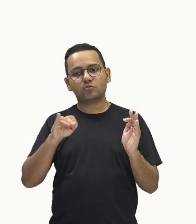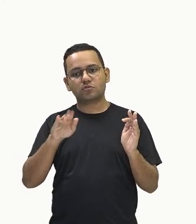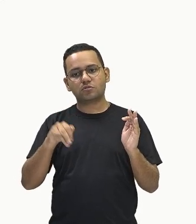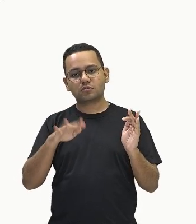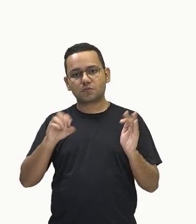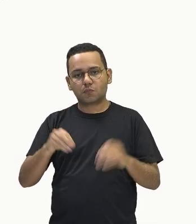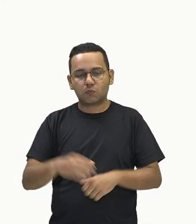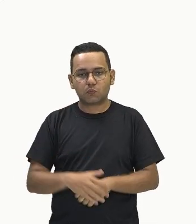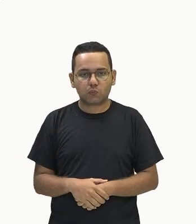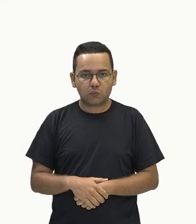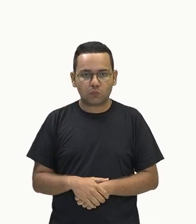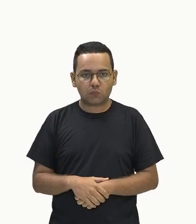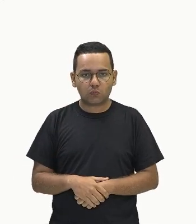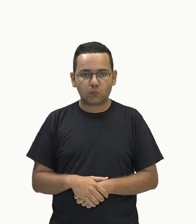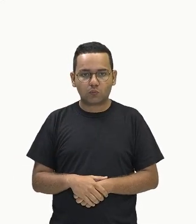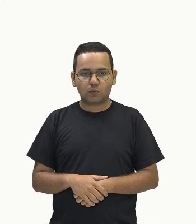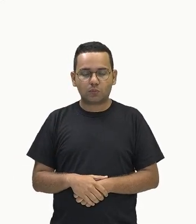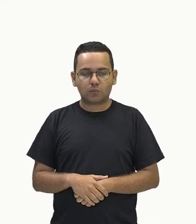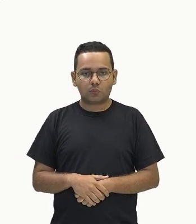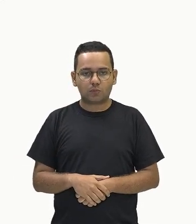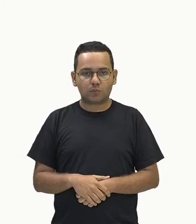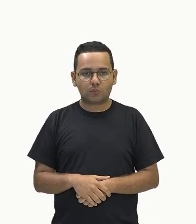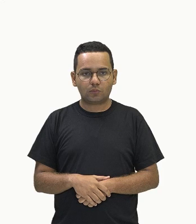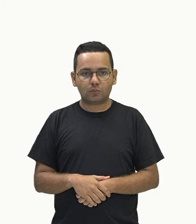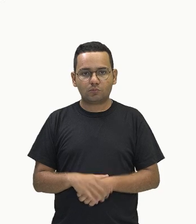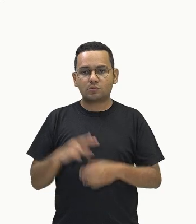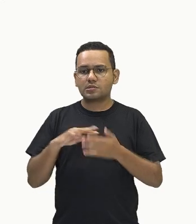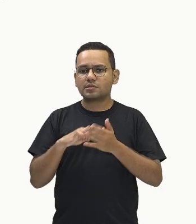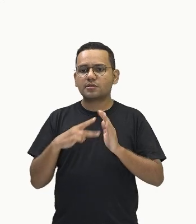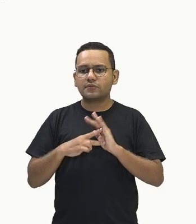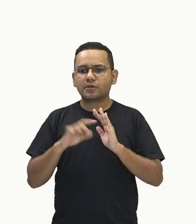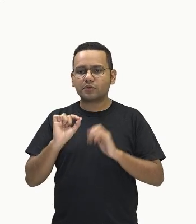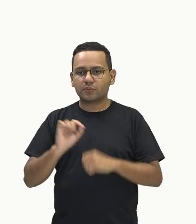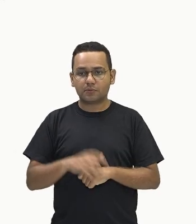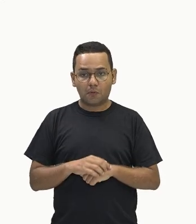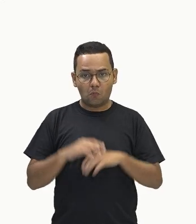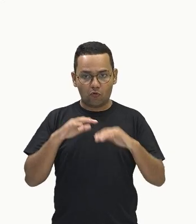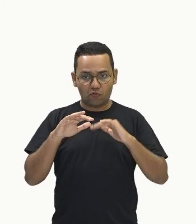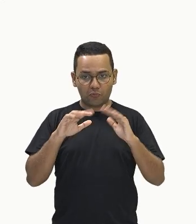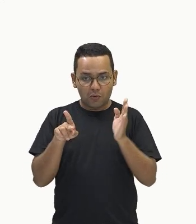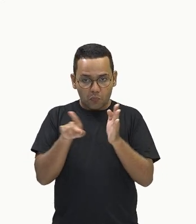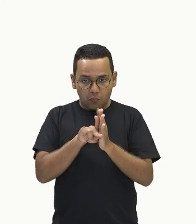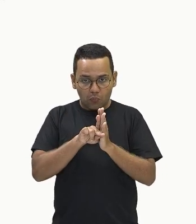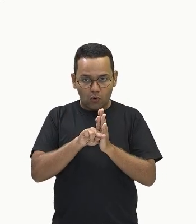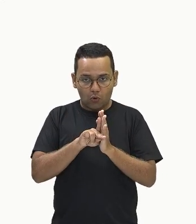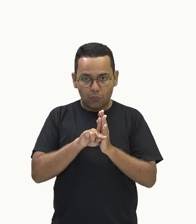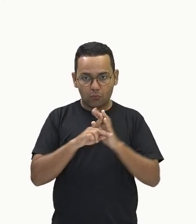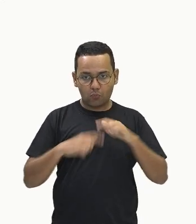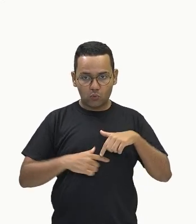peristaltismo, que é a contração muscular